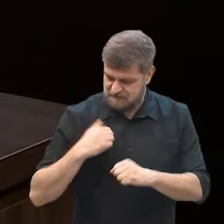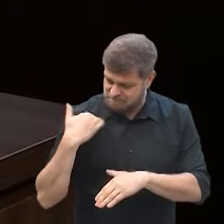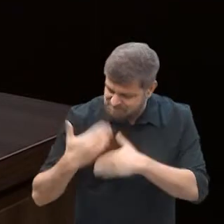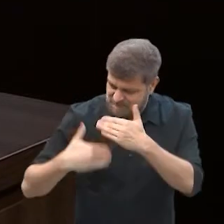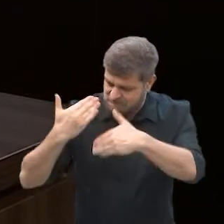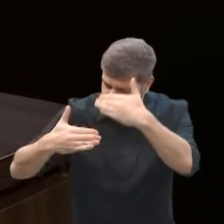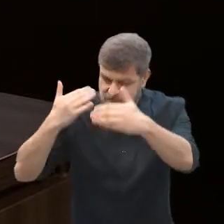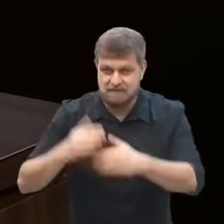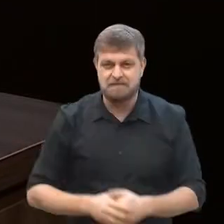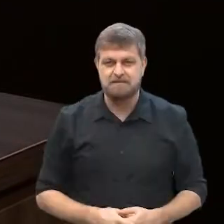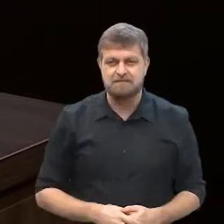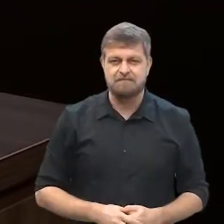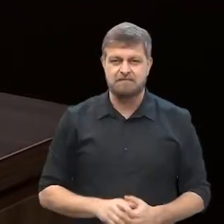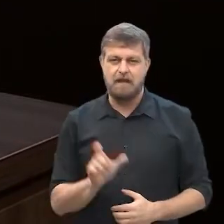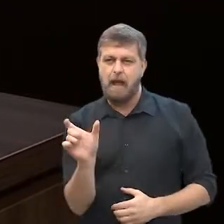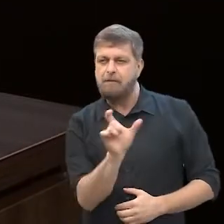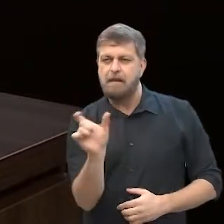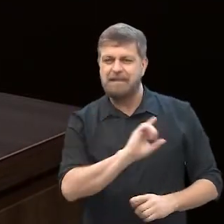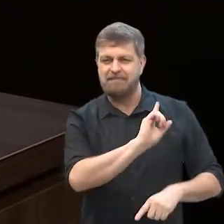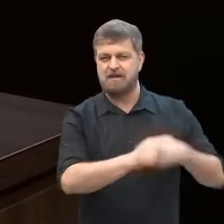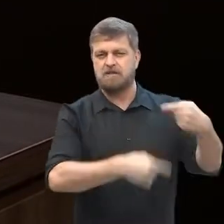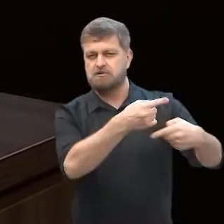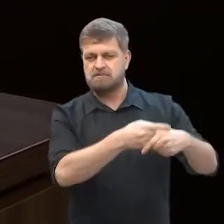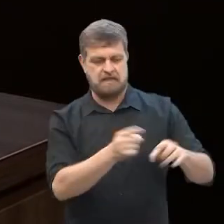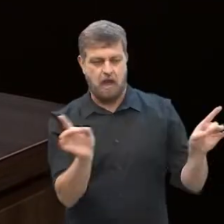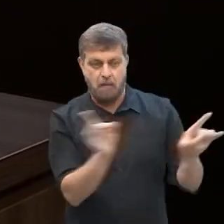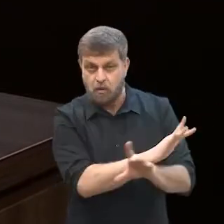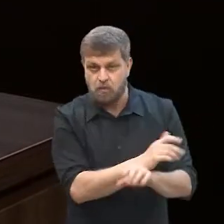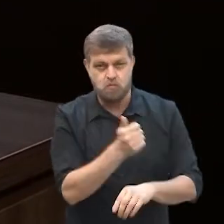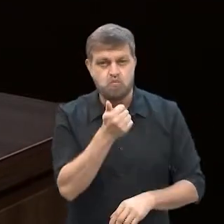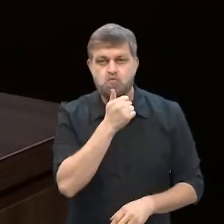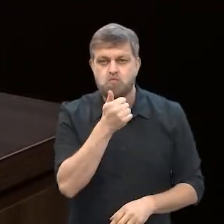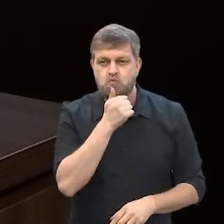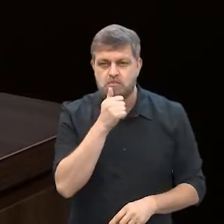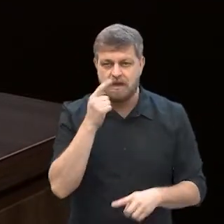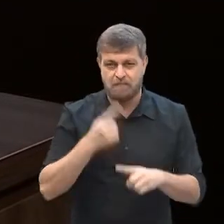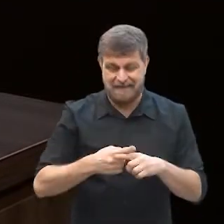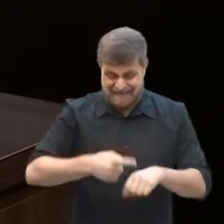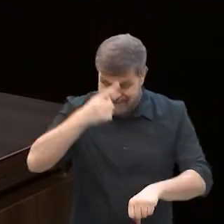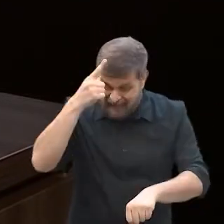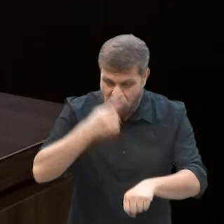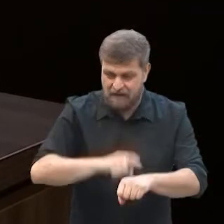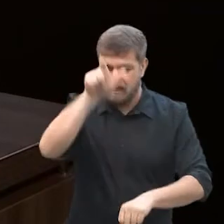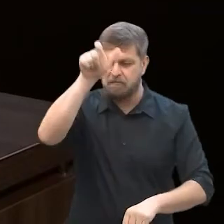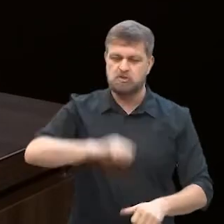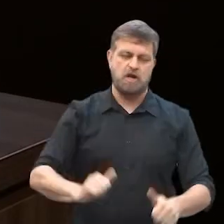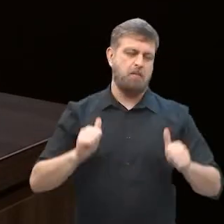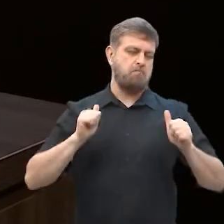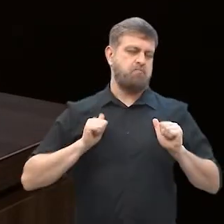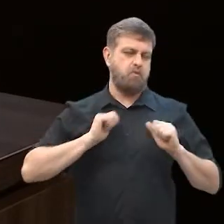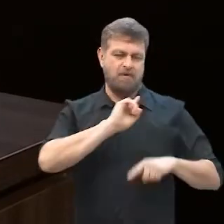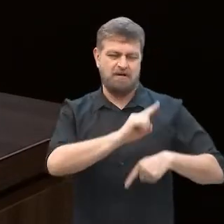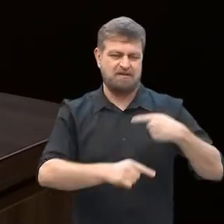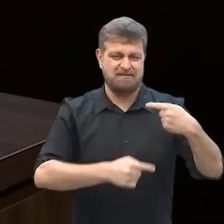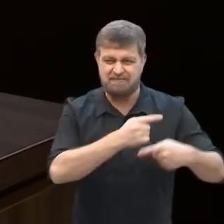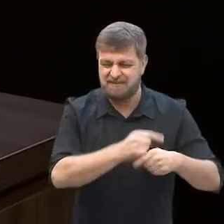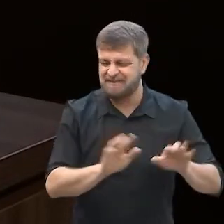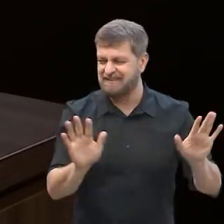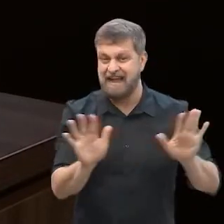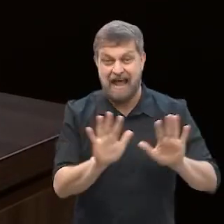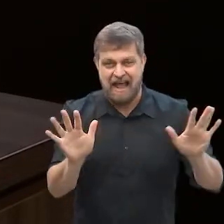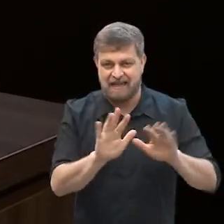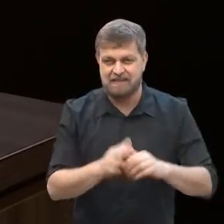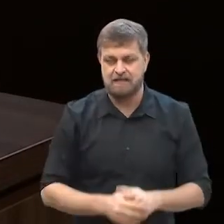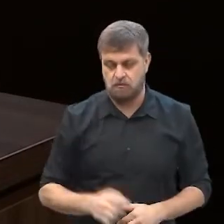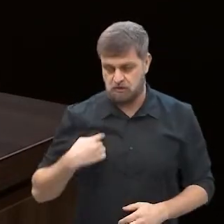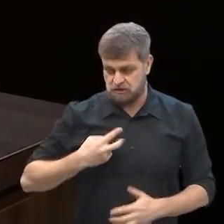o sucesso, que eu até falo, não tive sucesso com a empresa, porque no momento que você achar que teve sucesso, aí você parou,